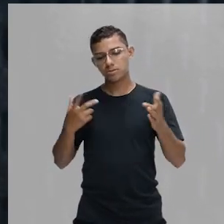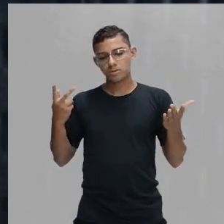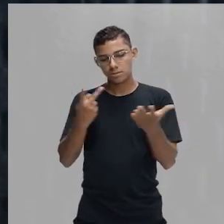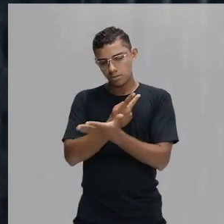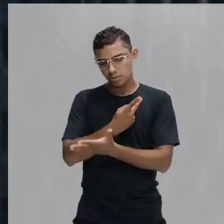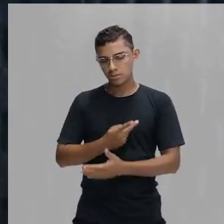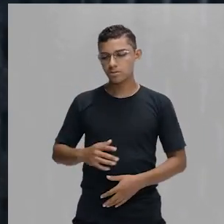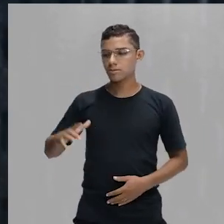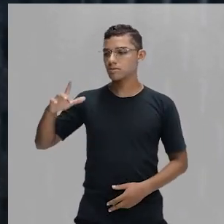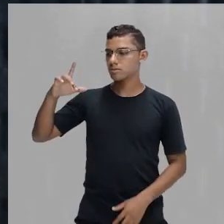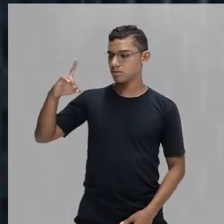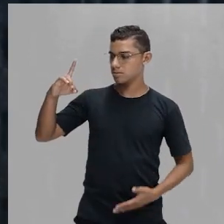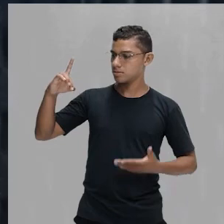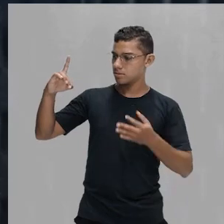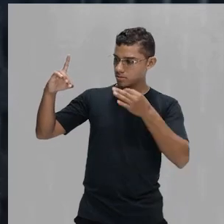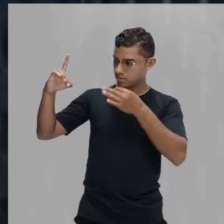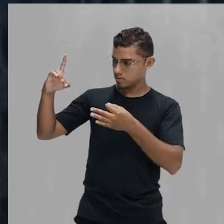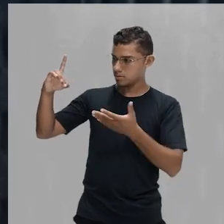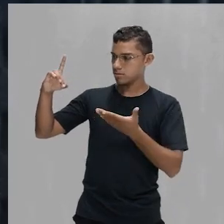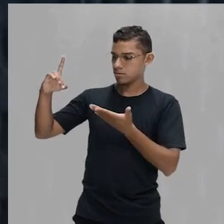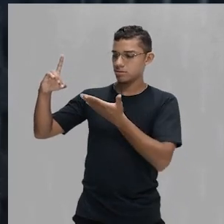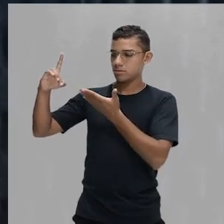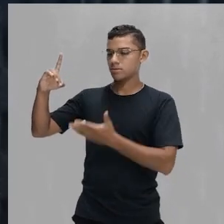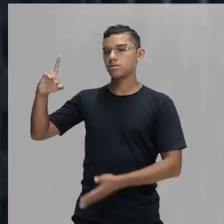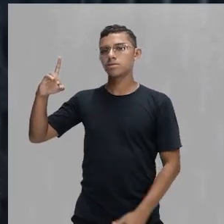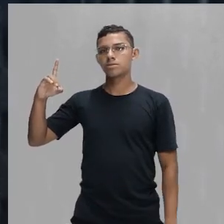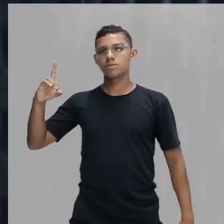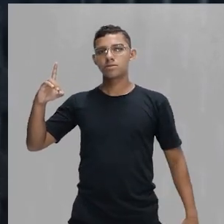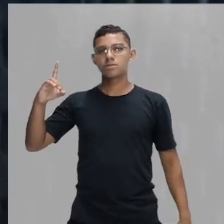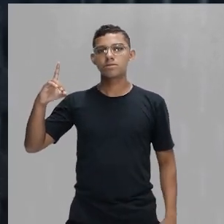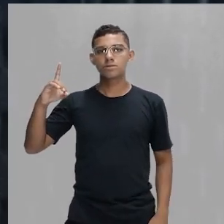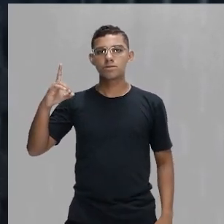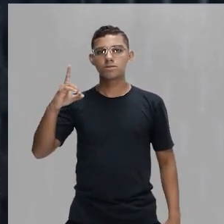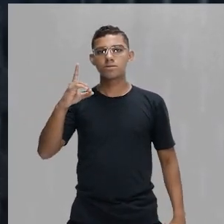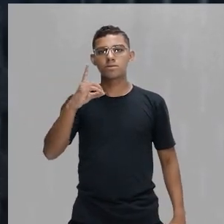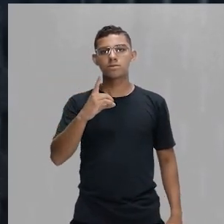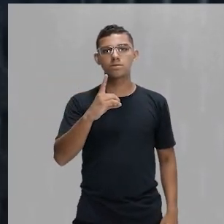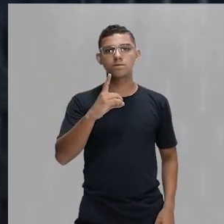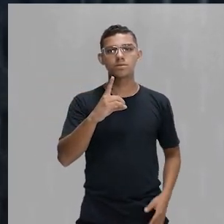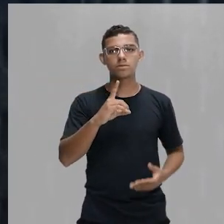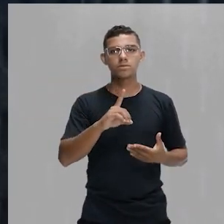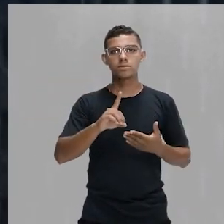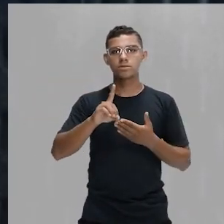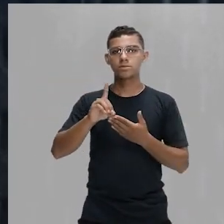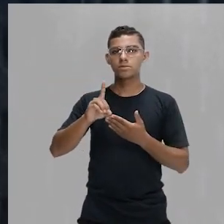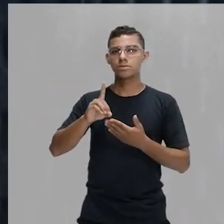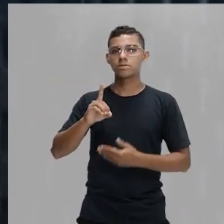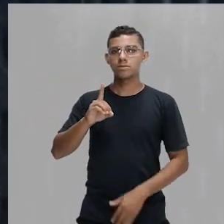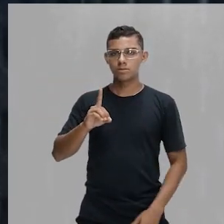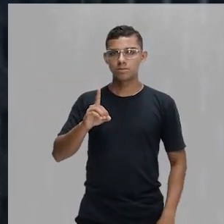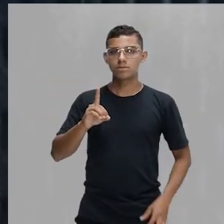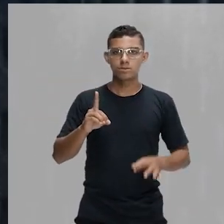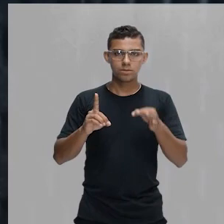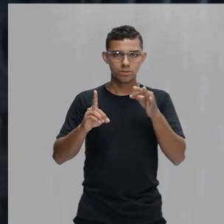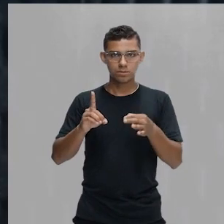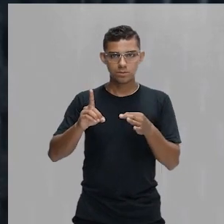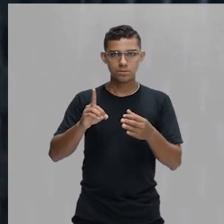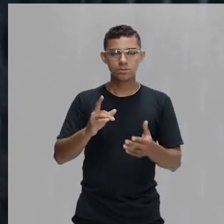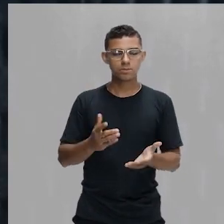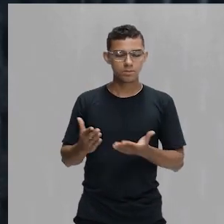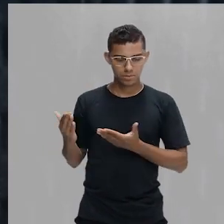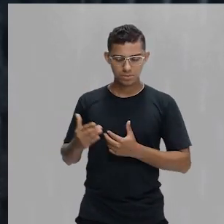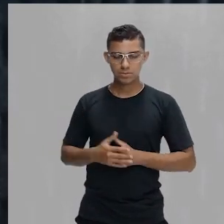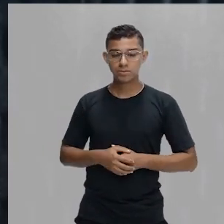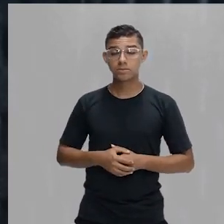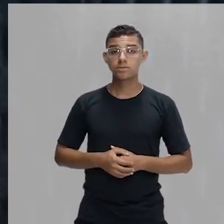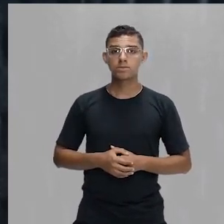turbina é potencial em cinética. Ok? Mas no caso da primeira não é transformação de energia, é distribuição